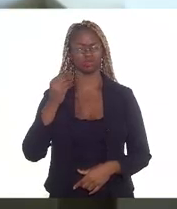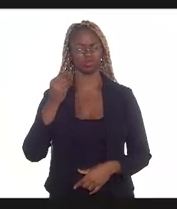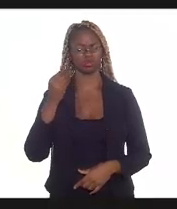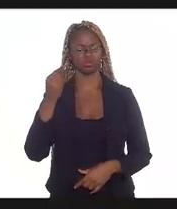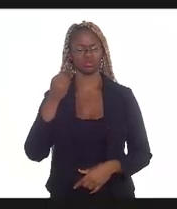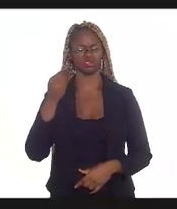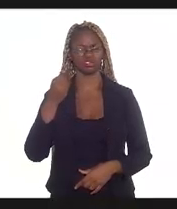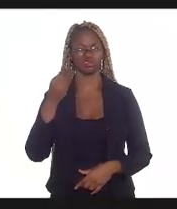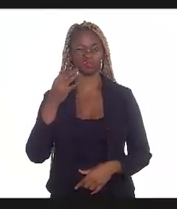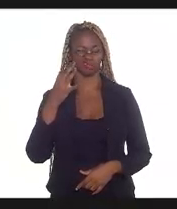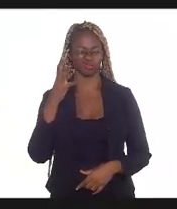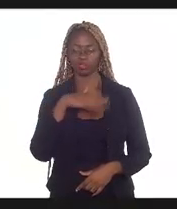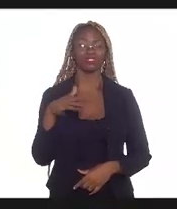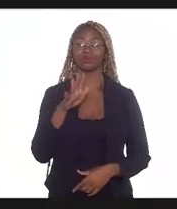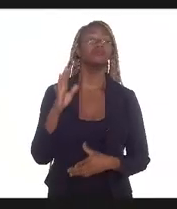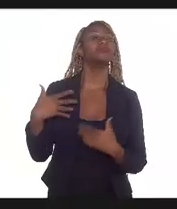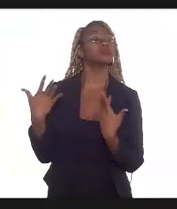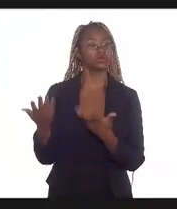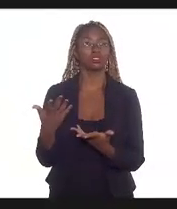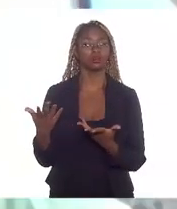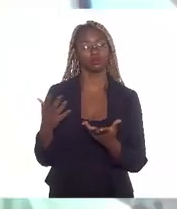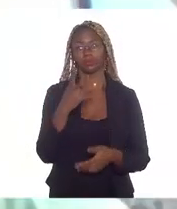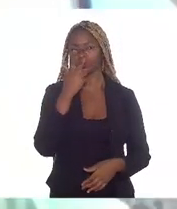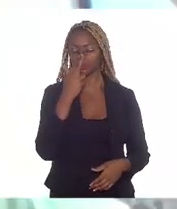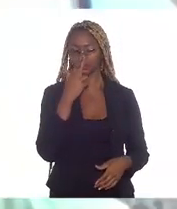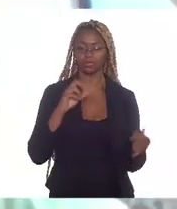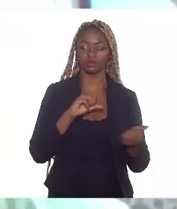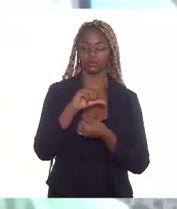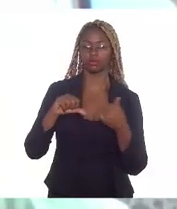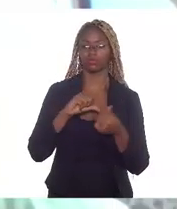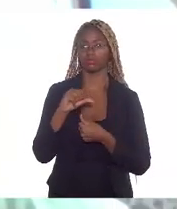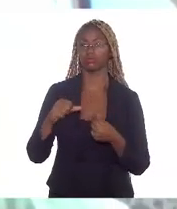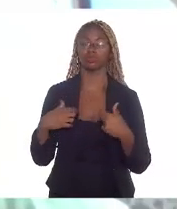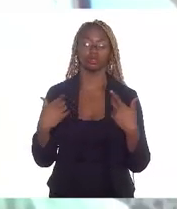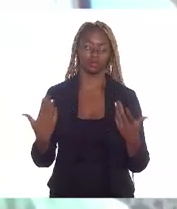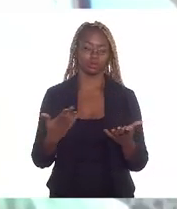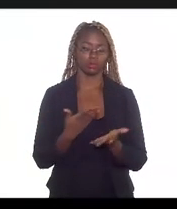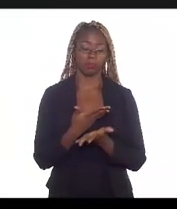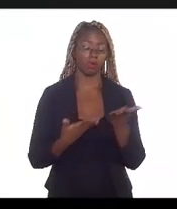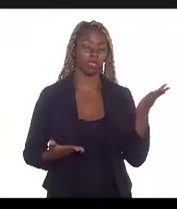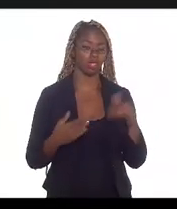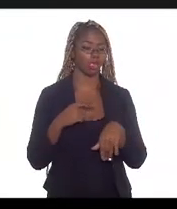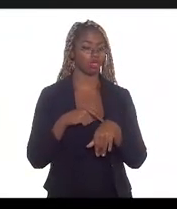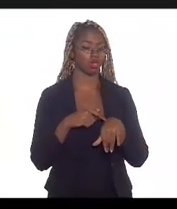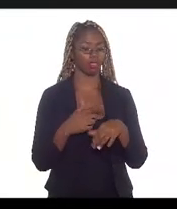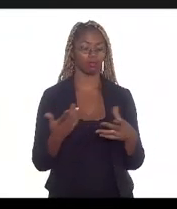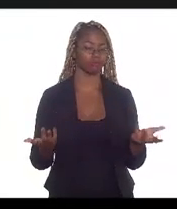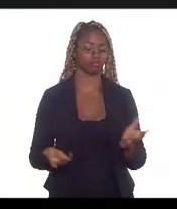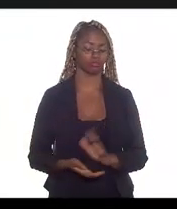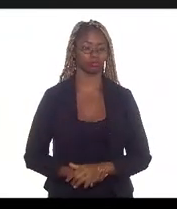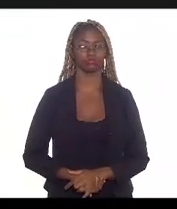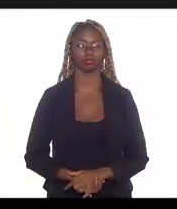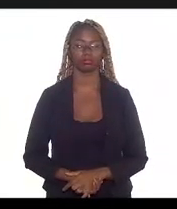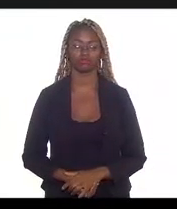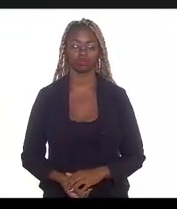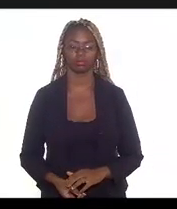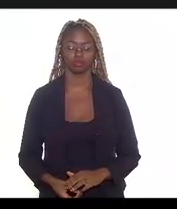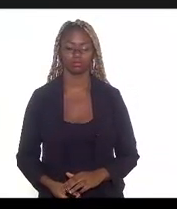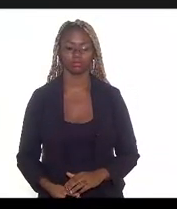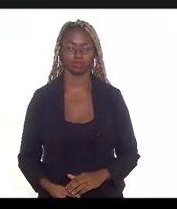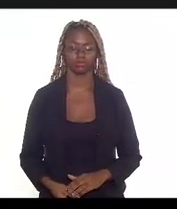Isso. Ela revogou. Perdeu o sentido. Até então, tá, perdeu o objeto. Perdeu o objeto. Okay. Perdeu o